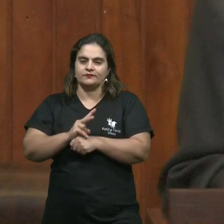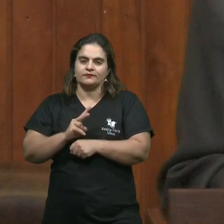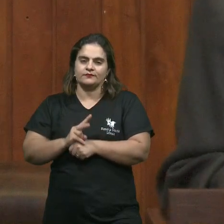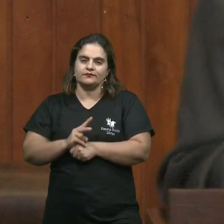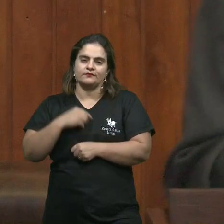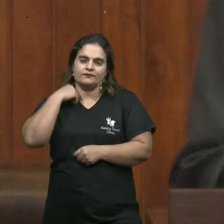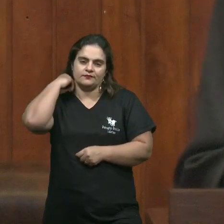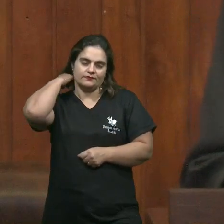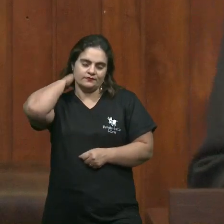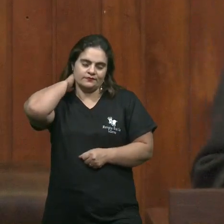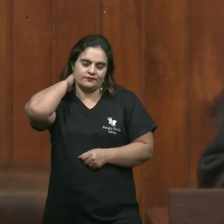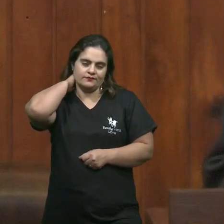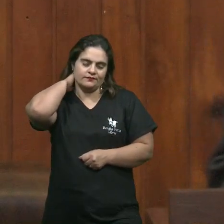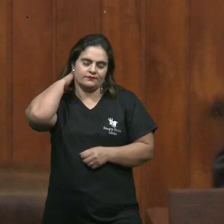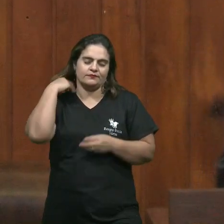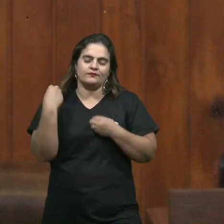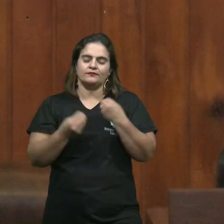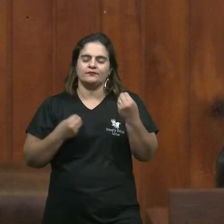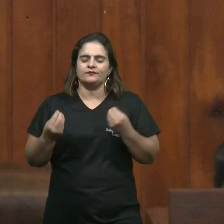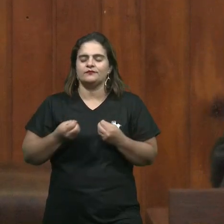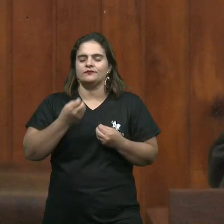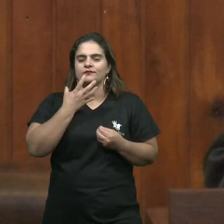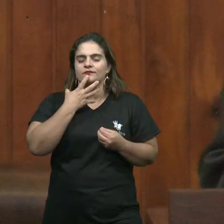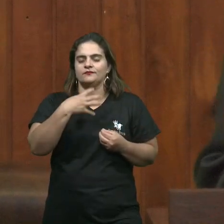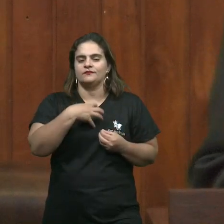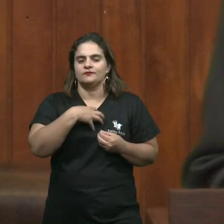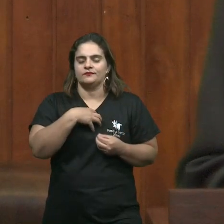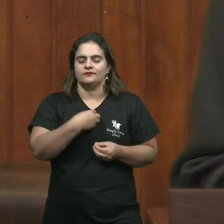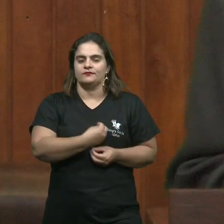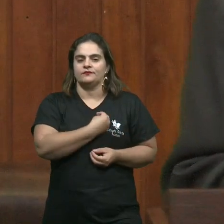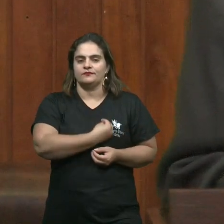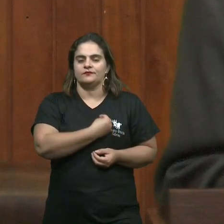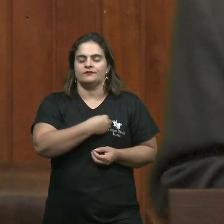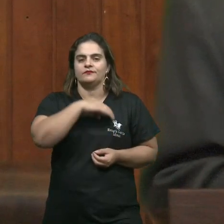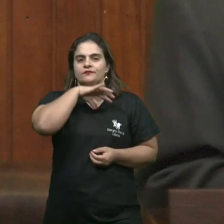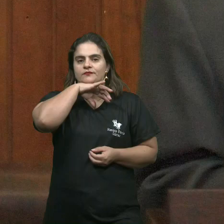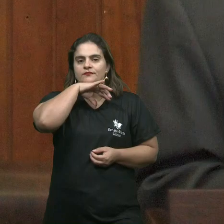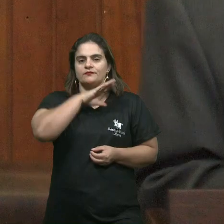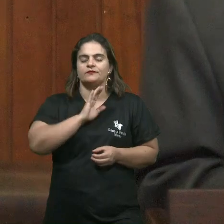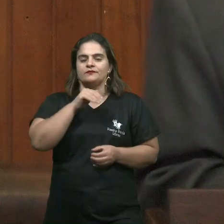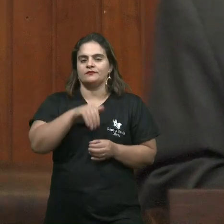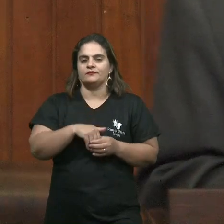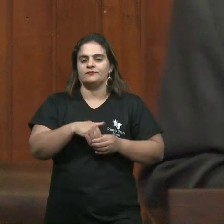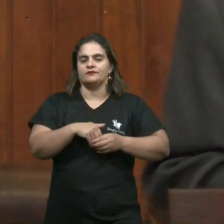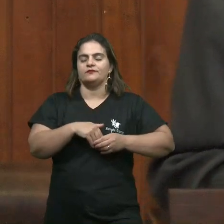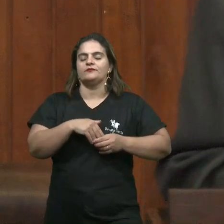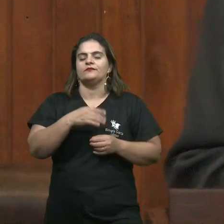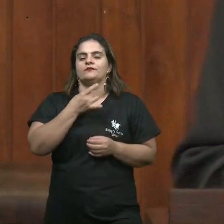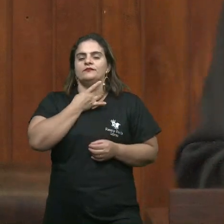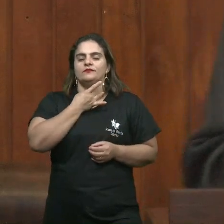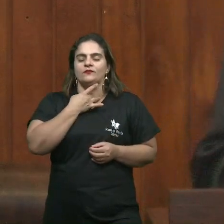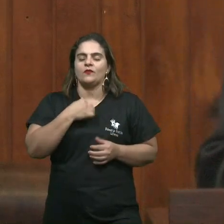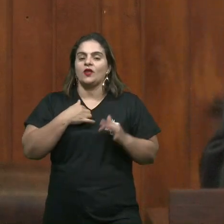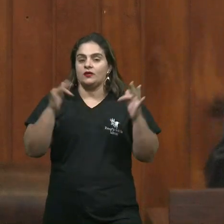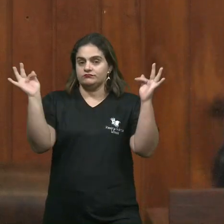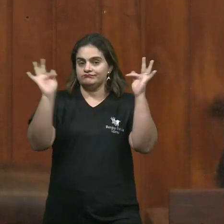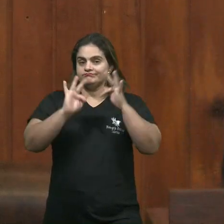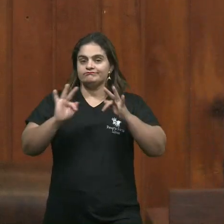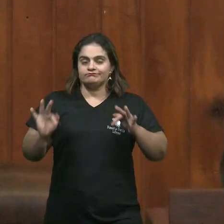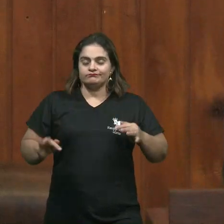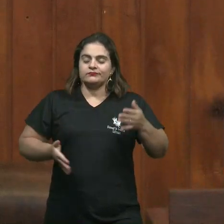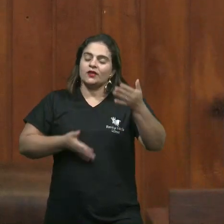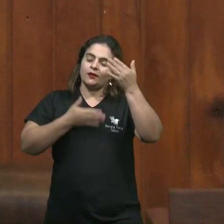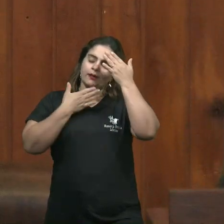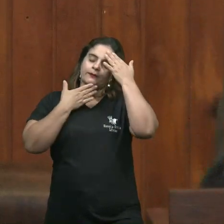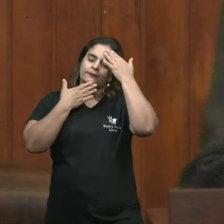descaso no cuidado do bem-estar animal em nossa cidade. Fico muito feliz e grato pelo empenho